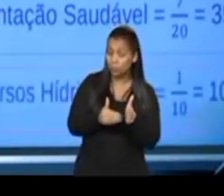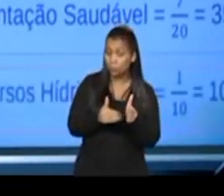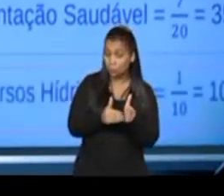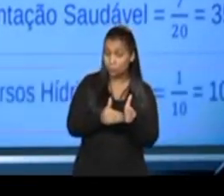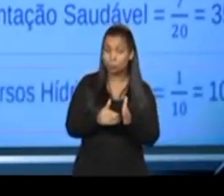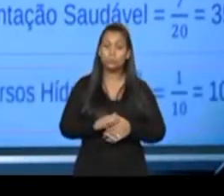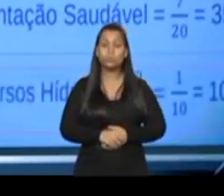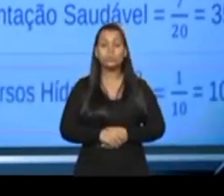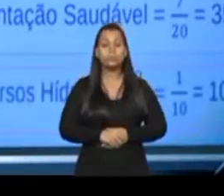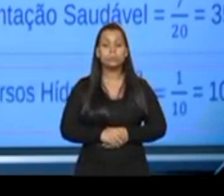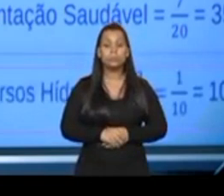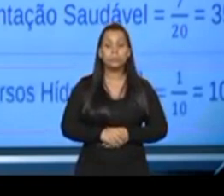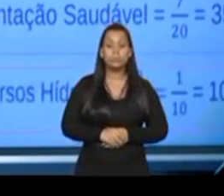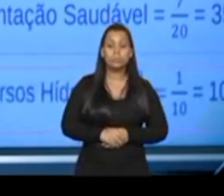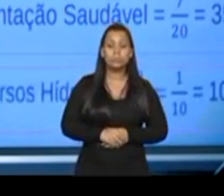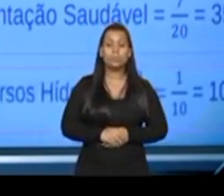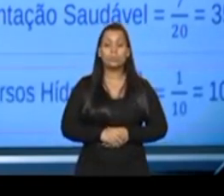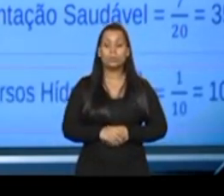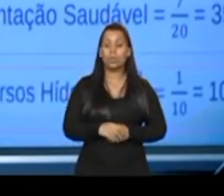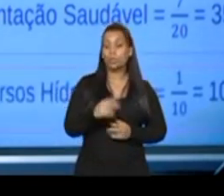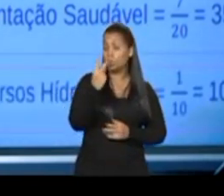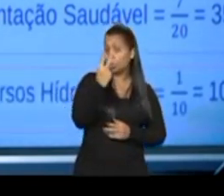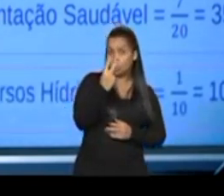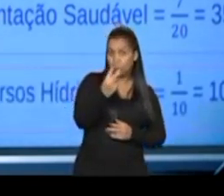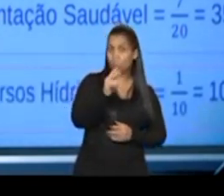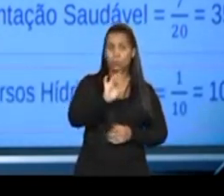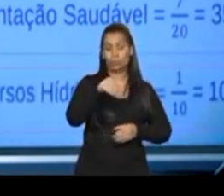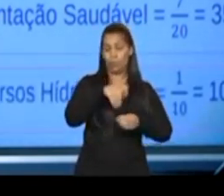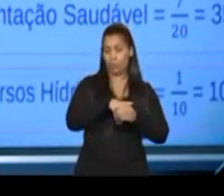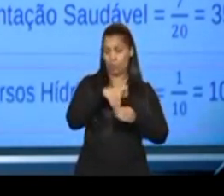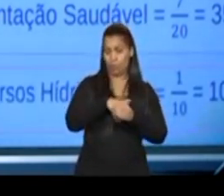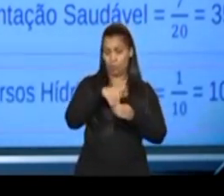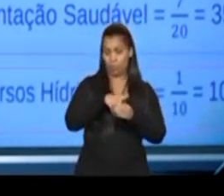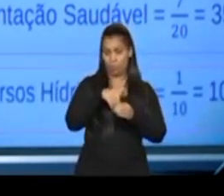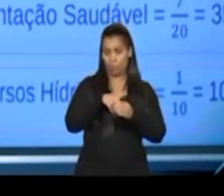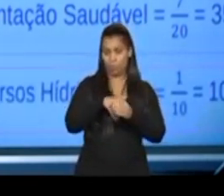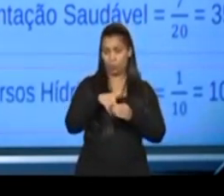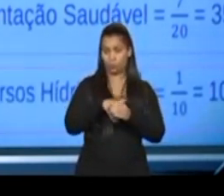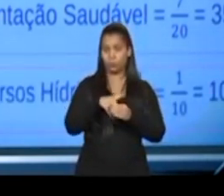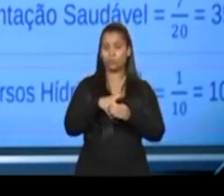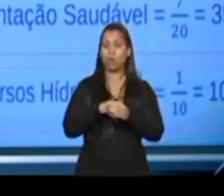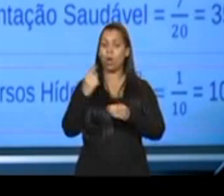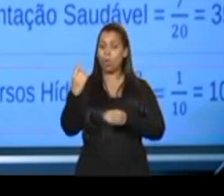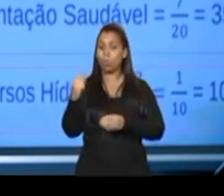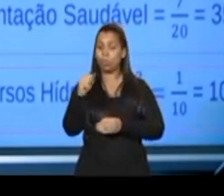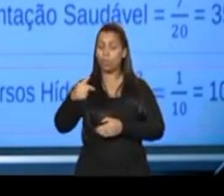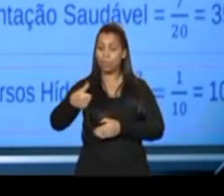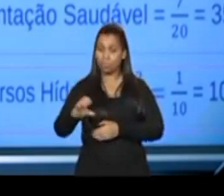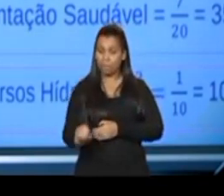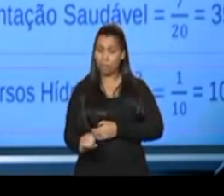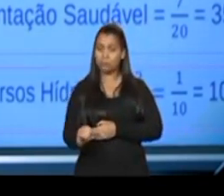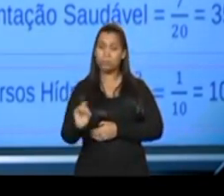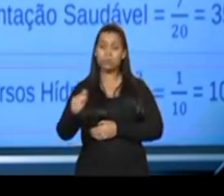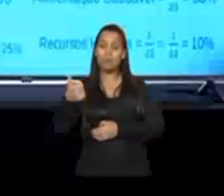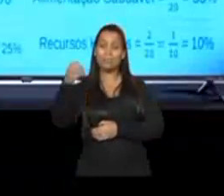recursos hídricos, foram 2 dos 20 votos, equivalente à fração 1/10, que corresponde a